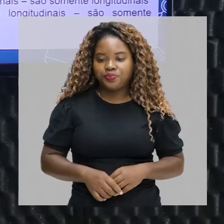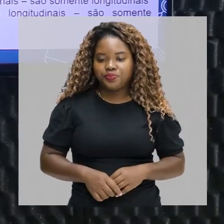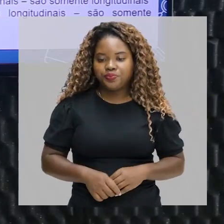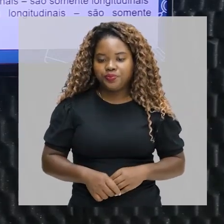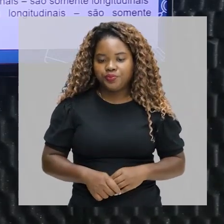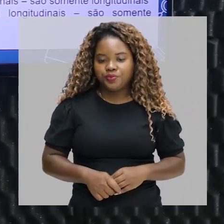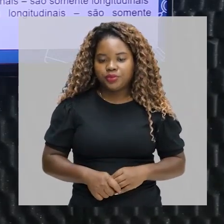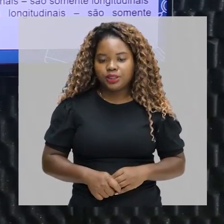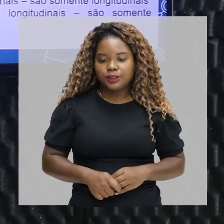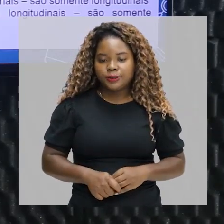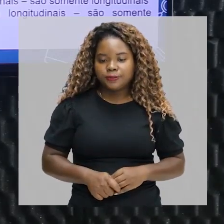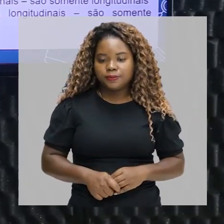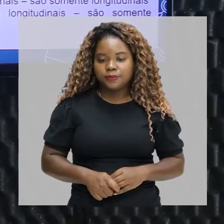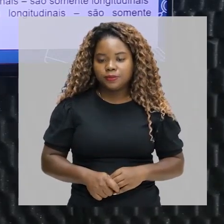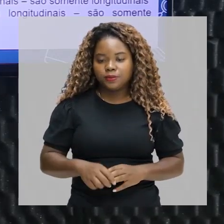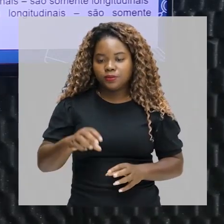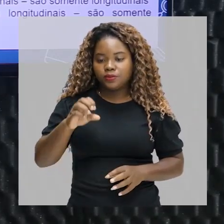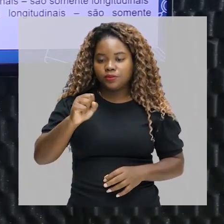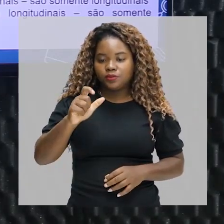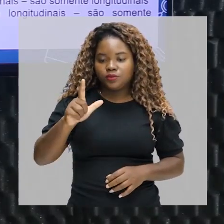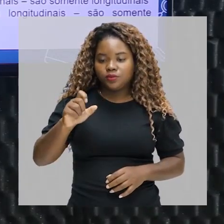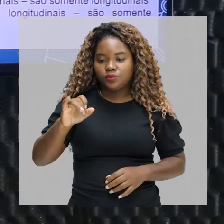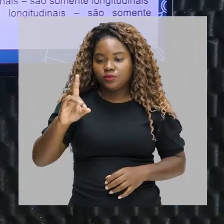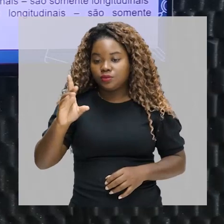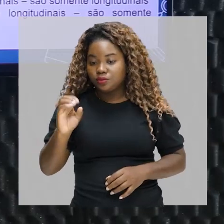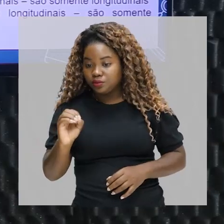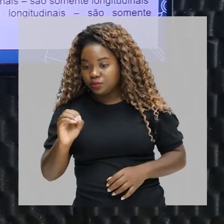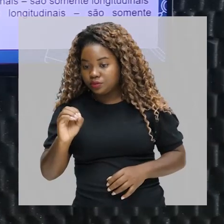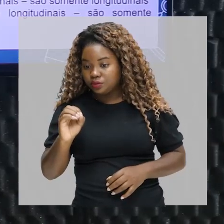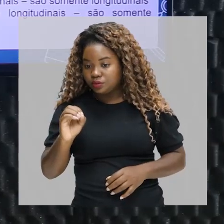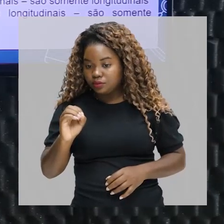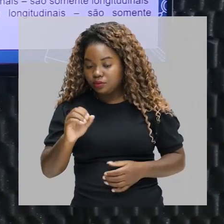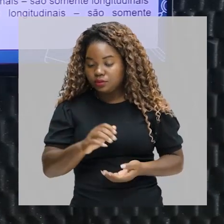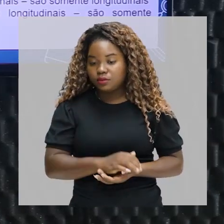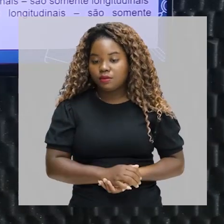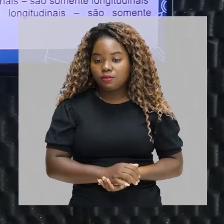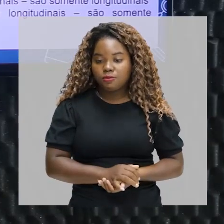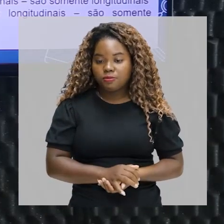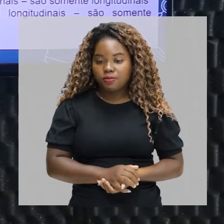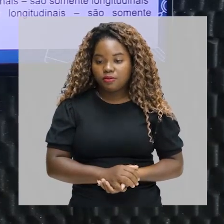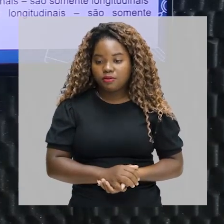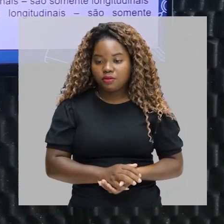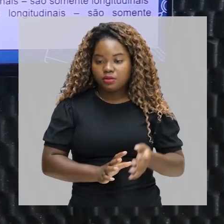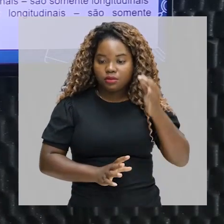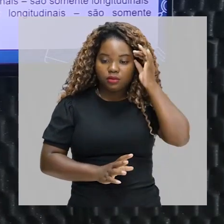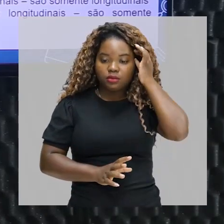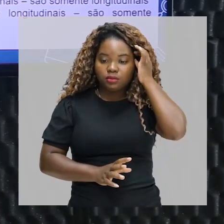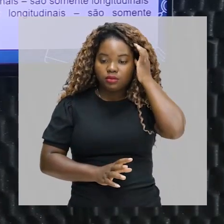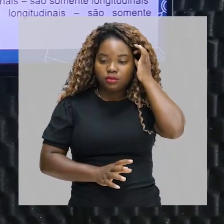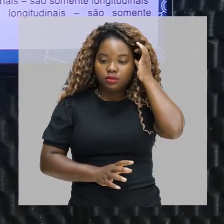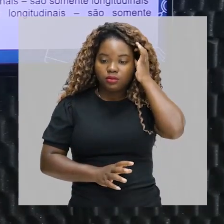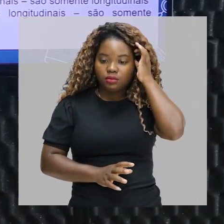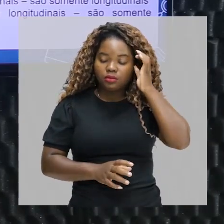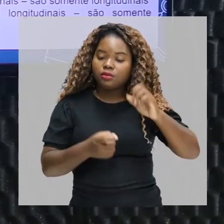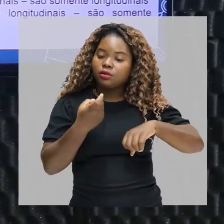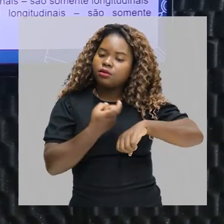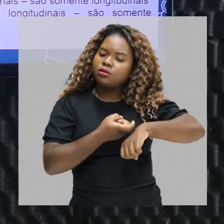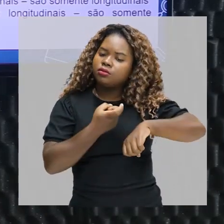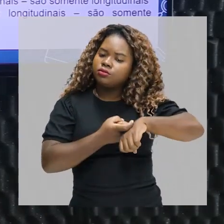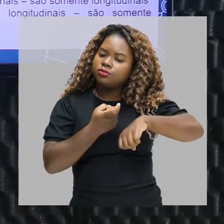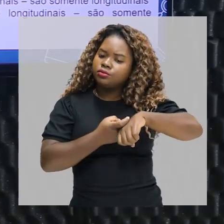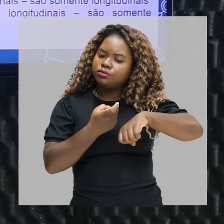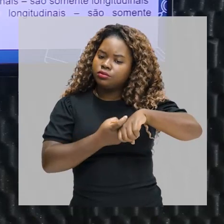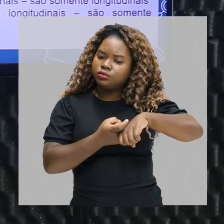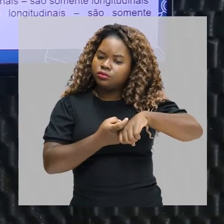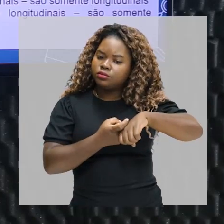mecânicas, novamente, ó, no interior de meios sólidos, certo? Será que o sólido ele vai te dar, pelas moléculas